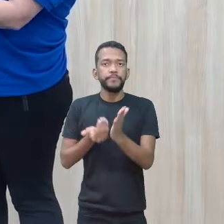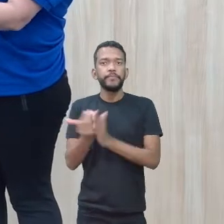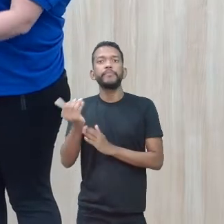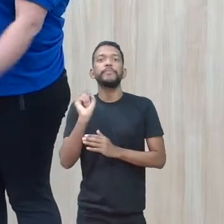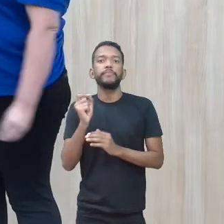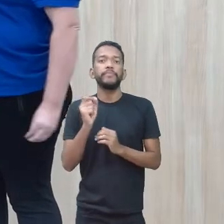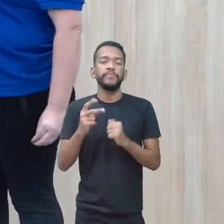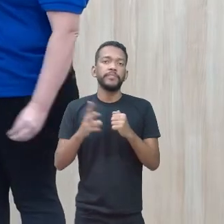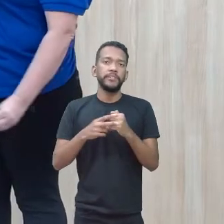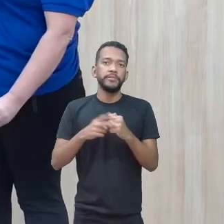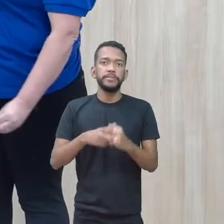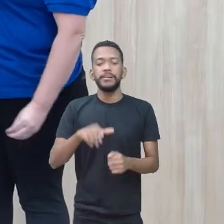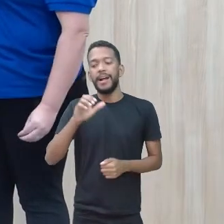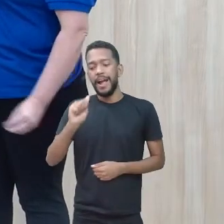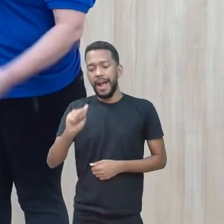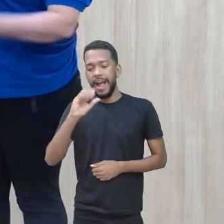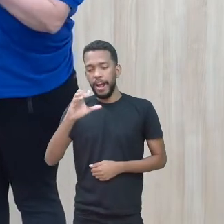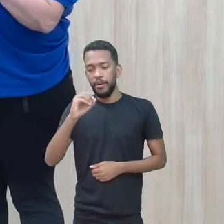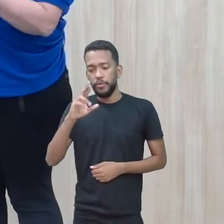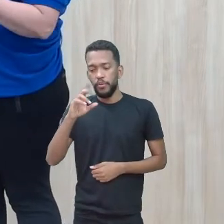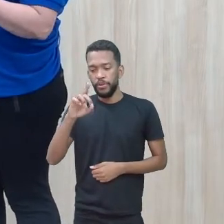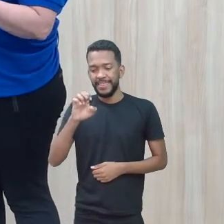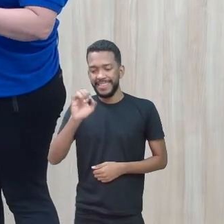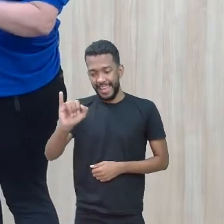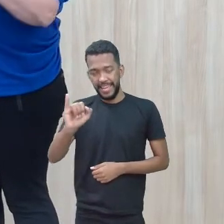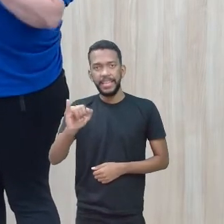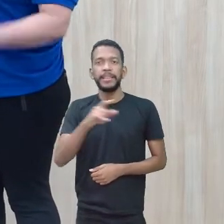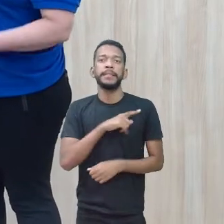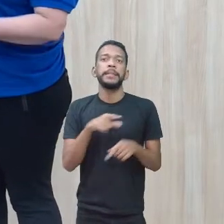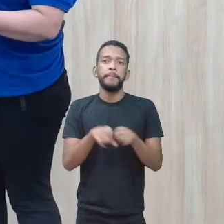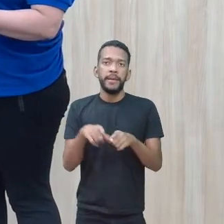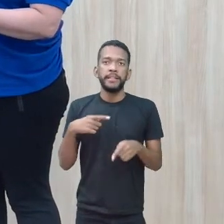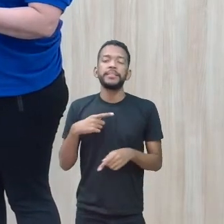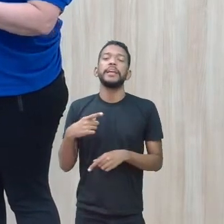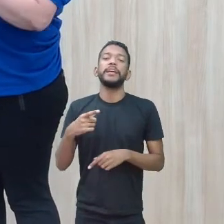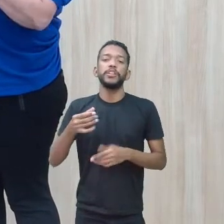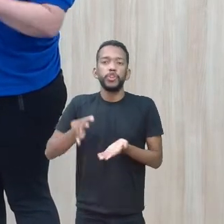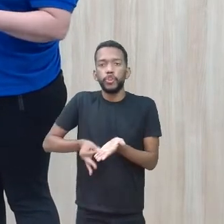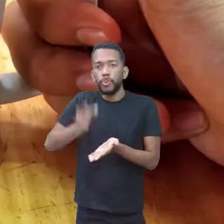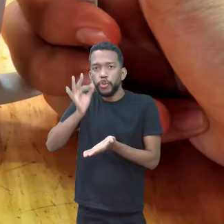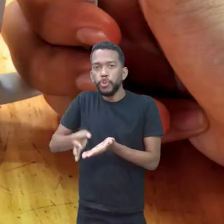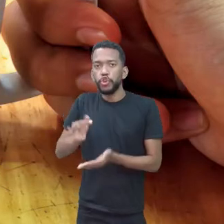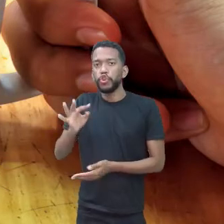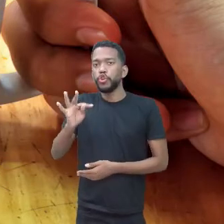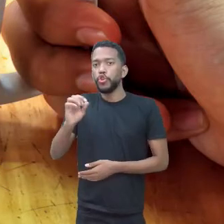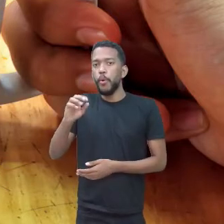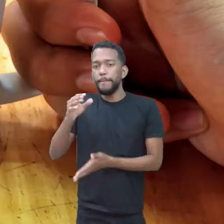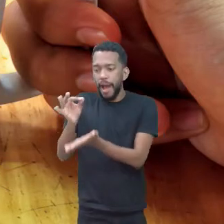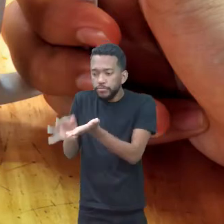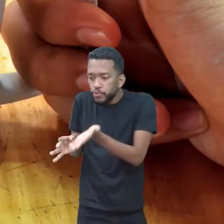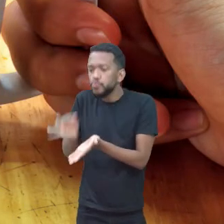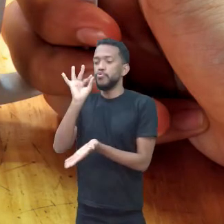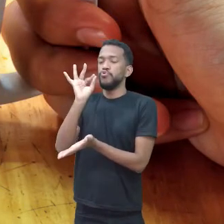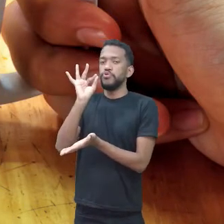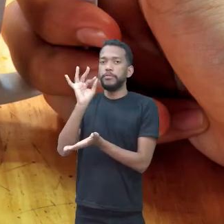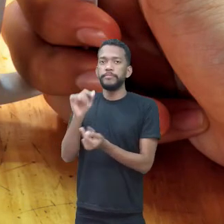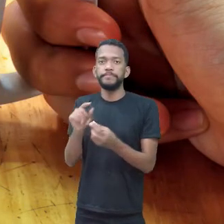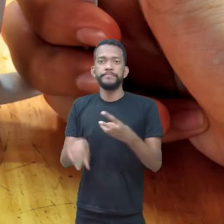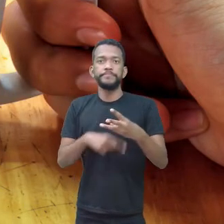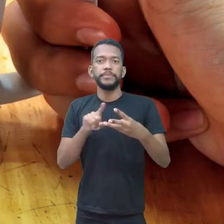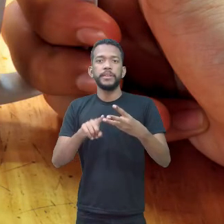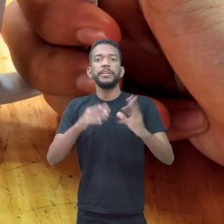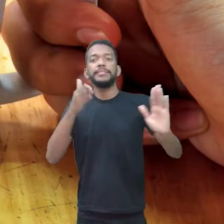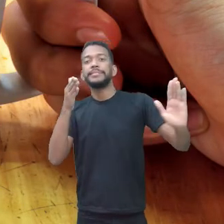verbo, acordei. Depois vem um outro verbo, tomei café, verbo tomar. E depois